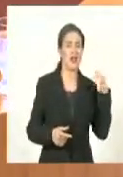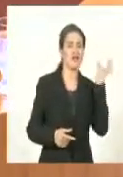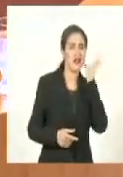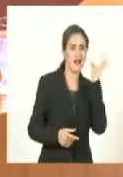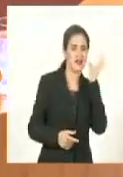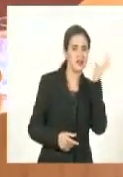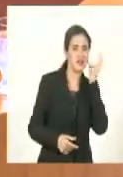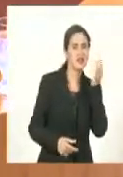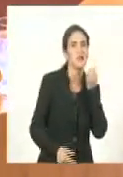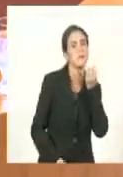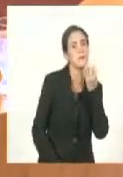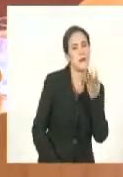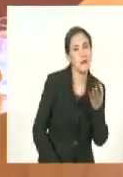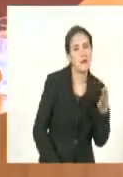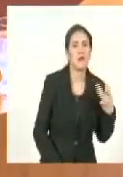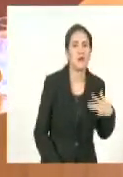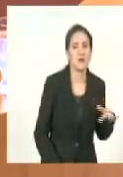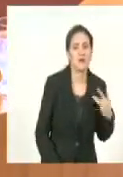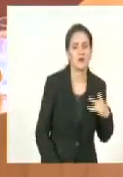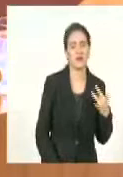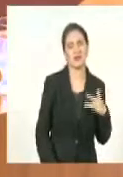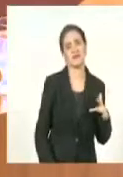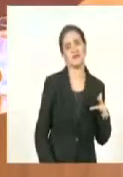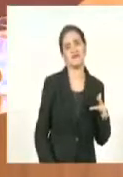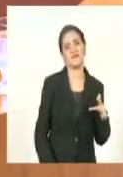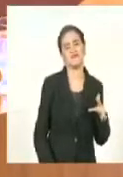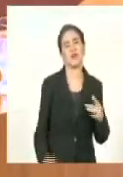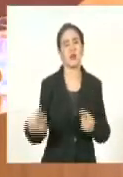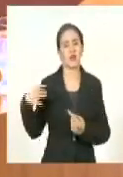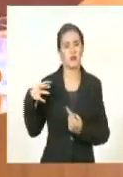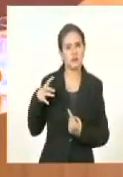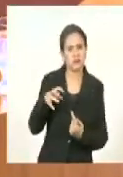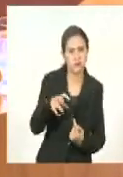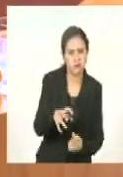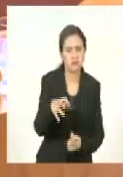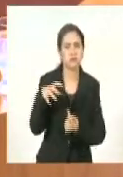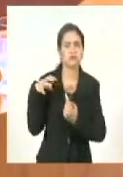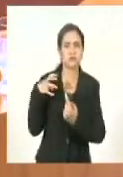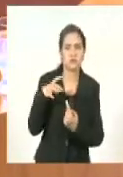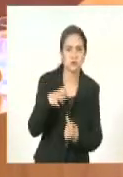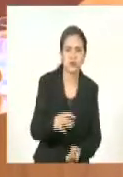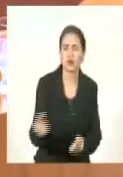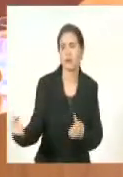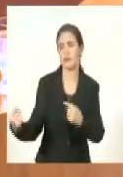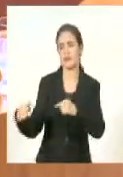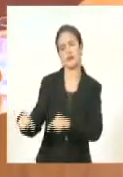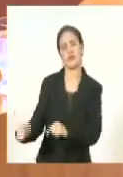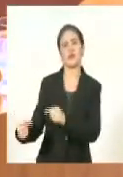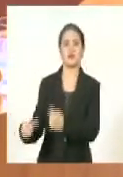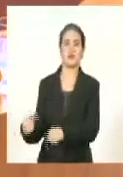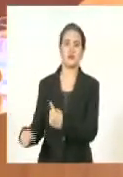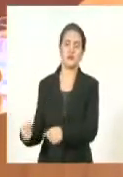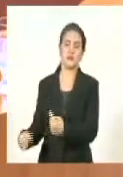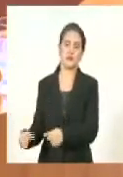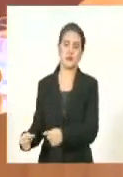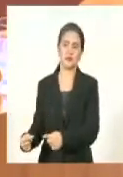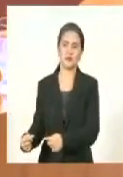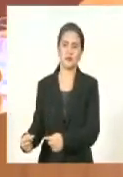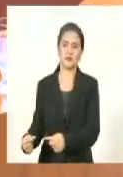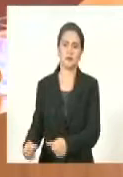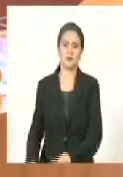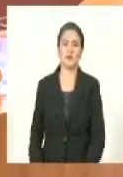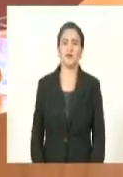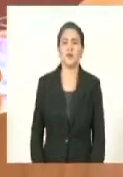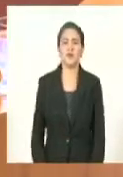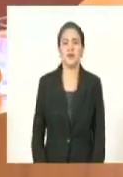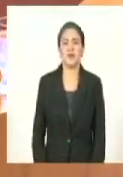a oposição e seus adversários. Persegue e oprime a oposição e seus adversários. Tal qual